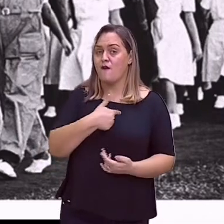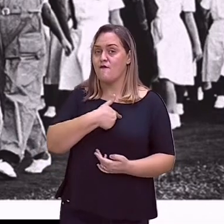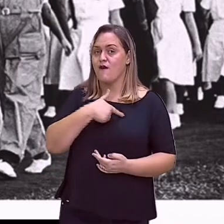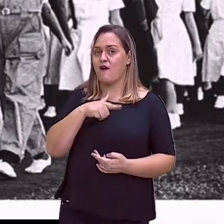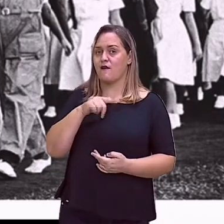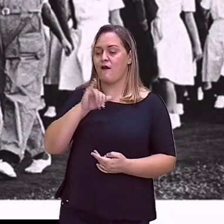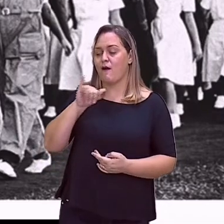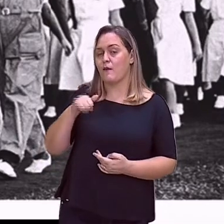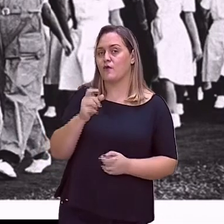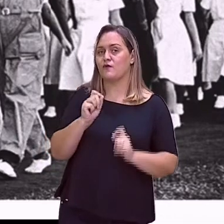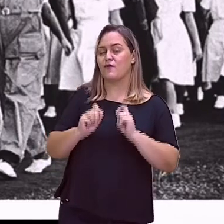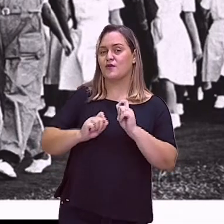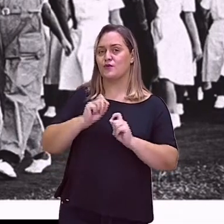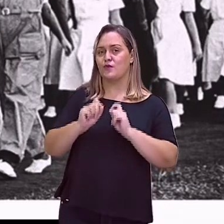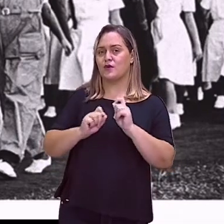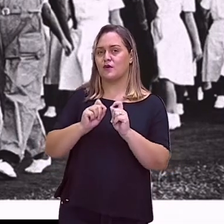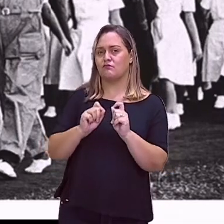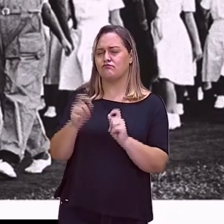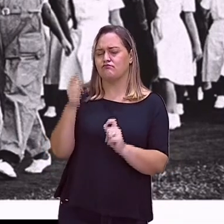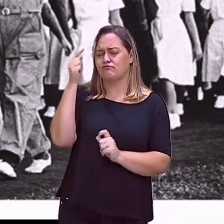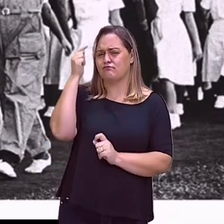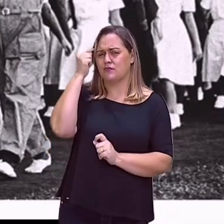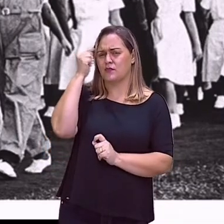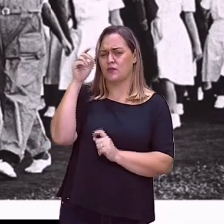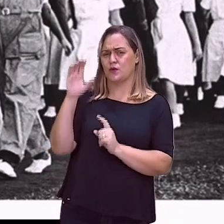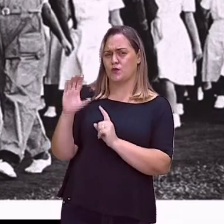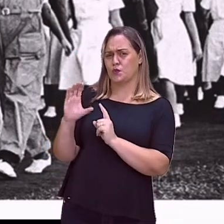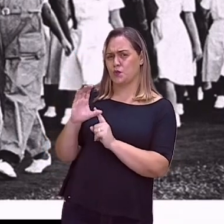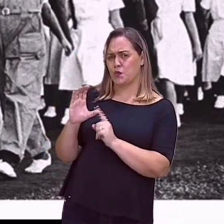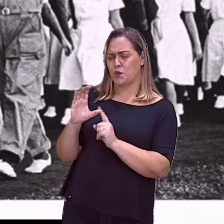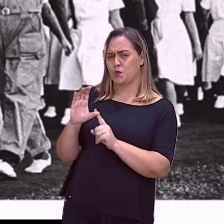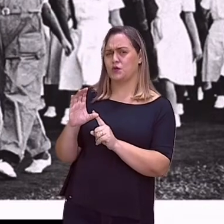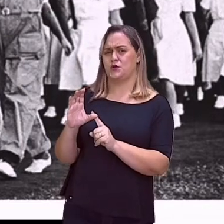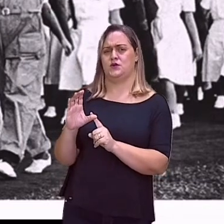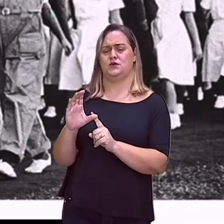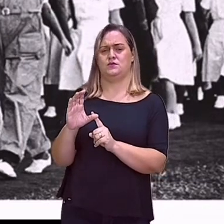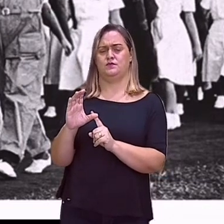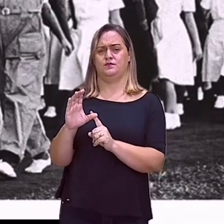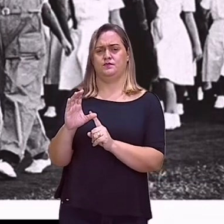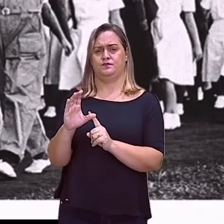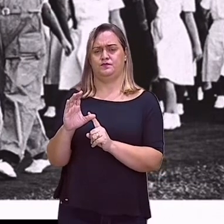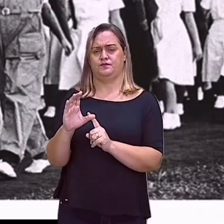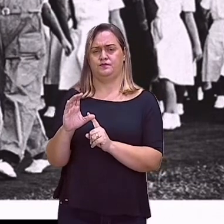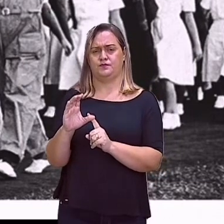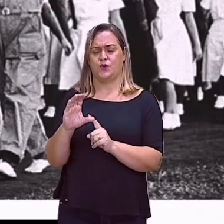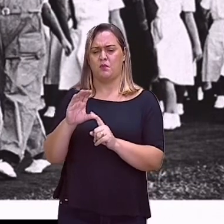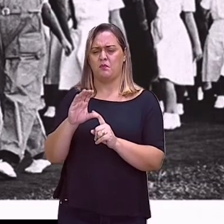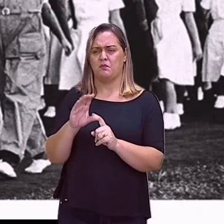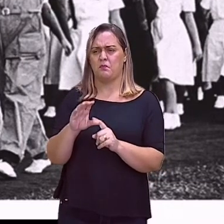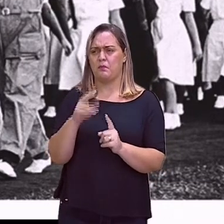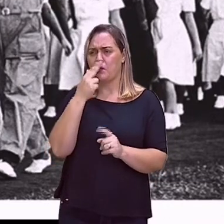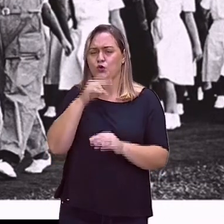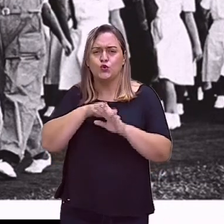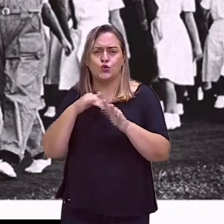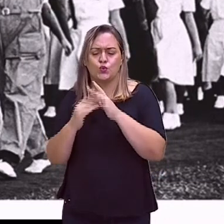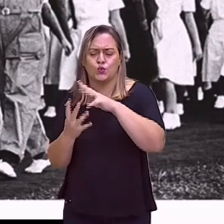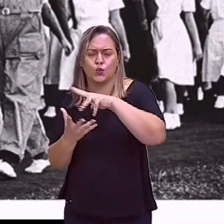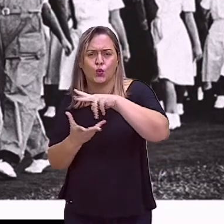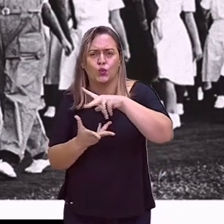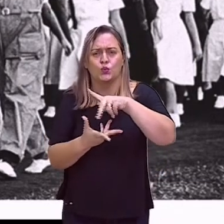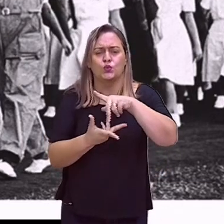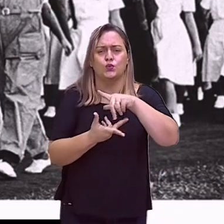comunista, que era uma intenção praticamente mundial, comunistas socialistas, que estavam